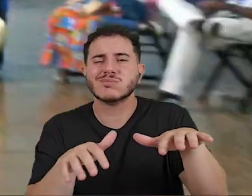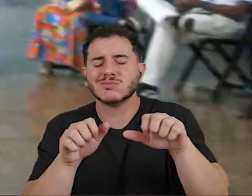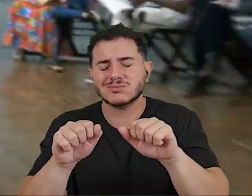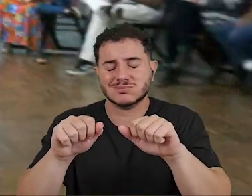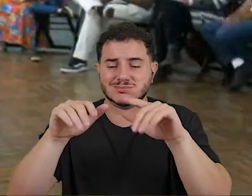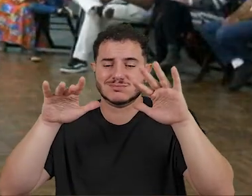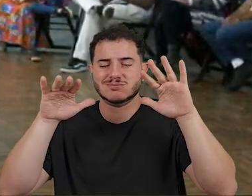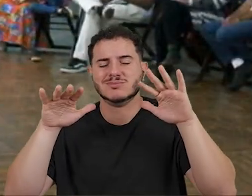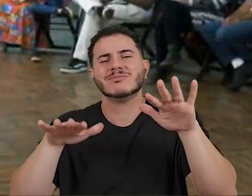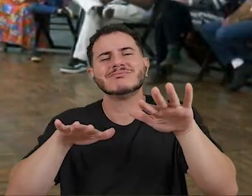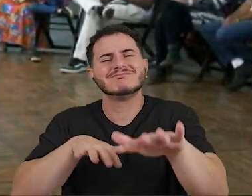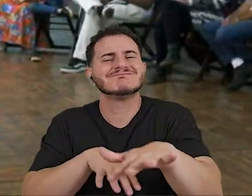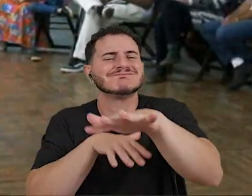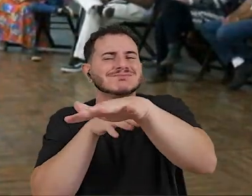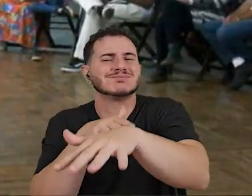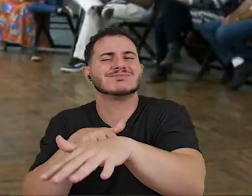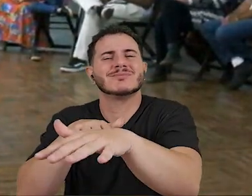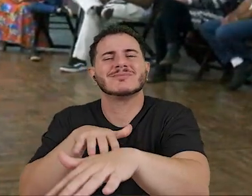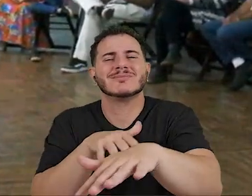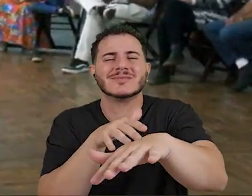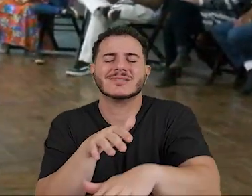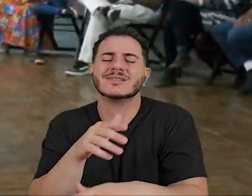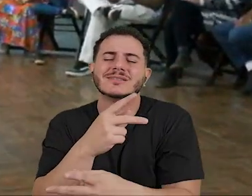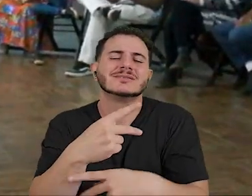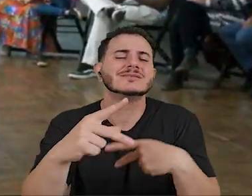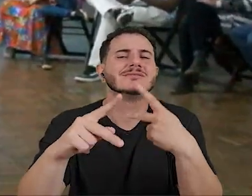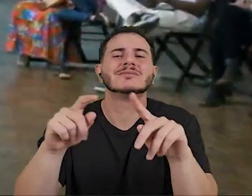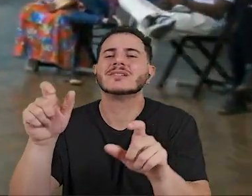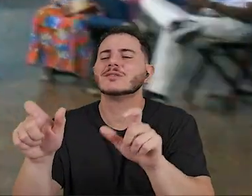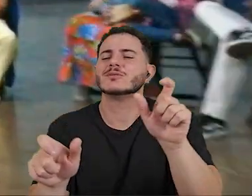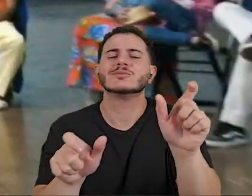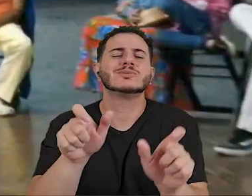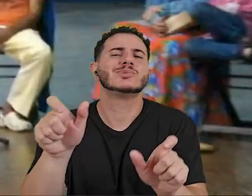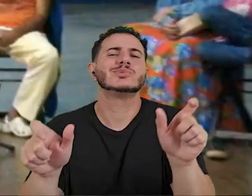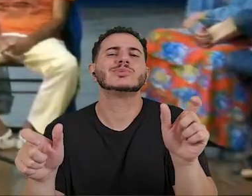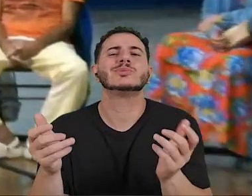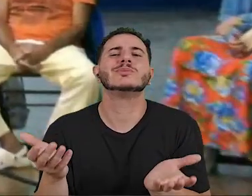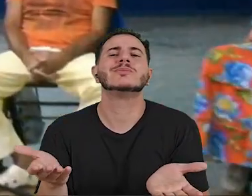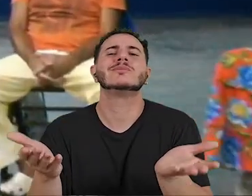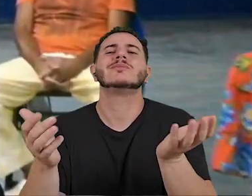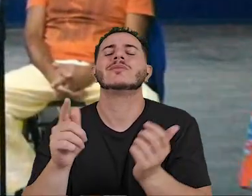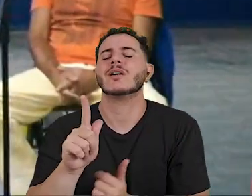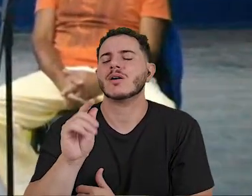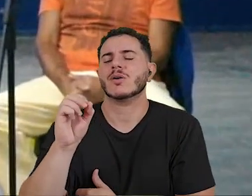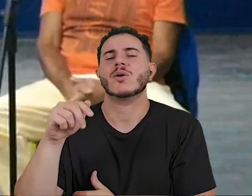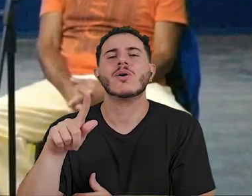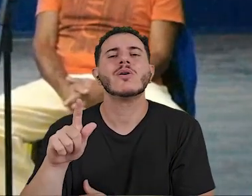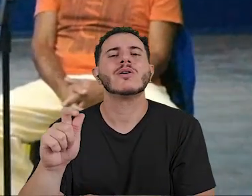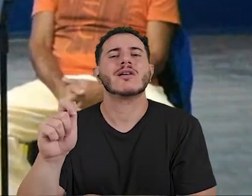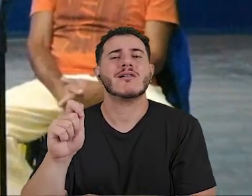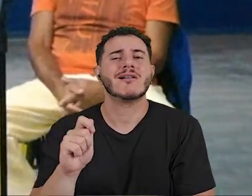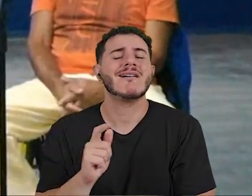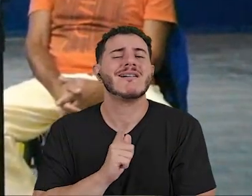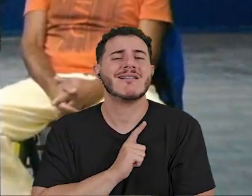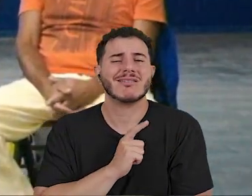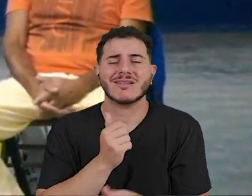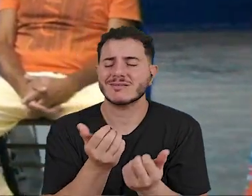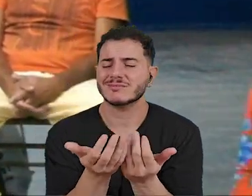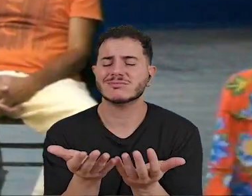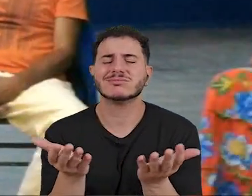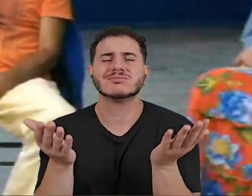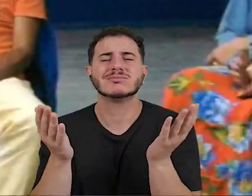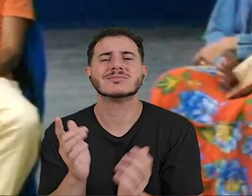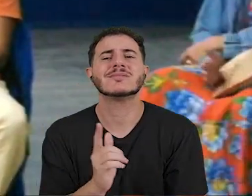Clareia seus filhos no Gonga. Clareia o Gonga de beira-mar.